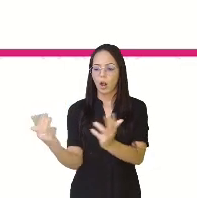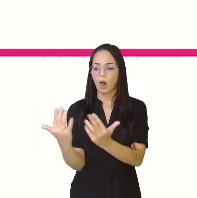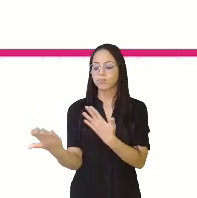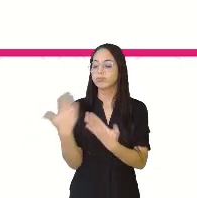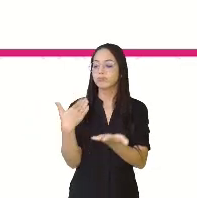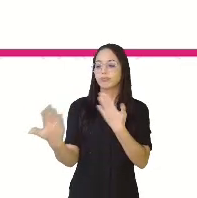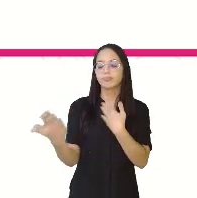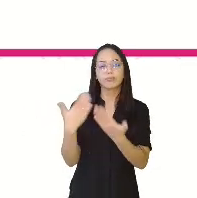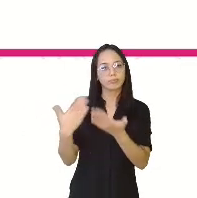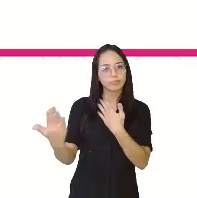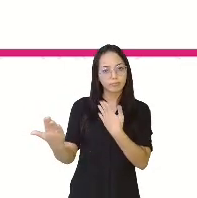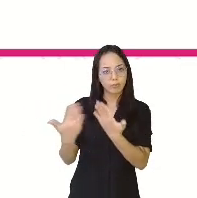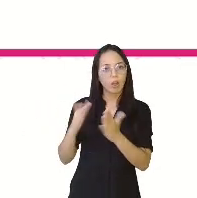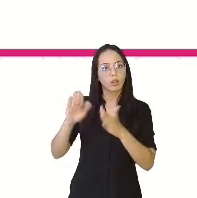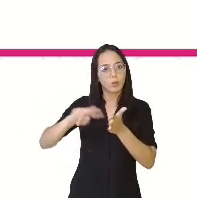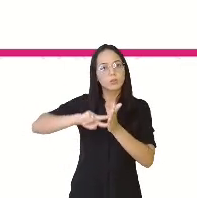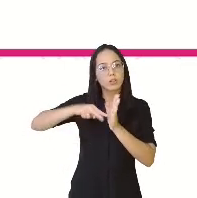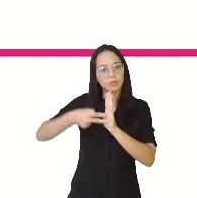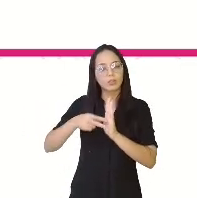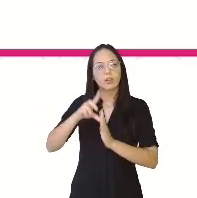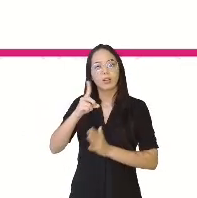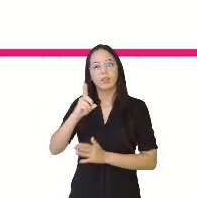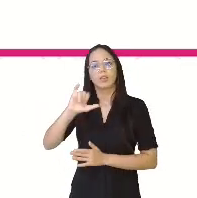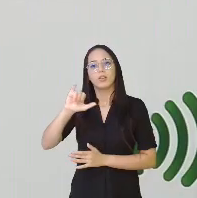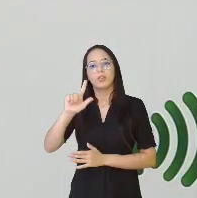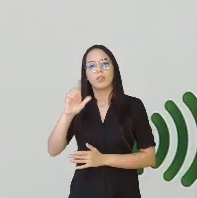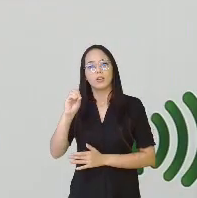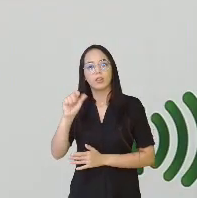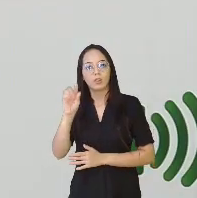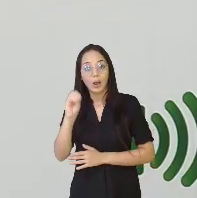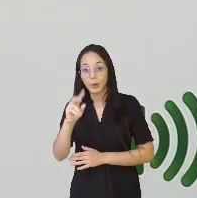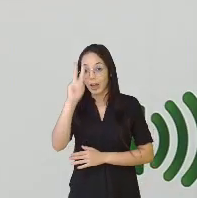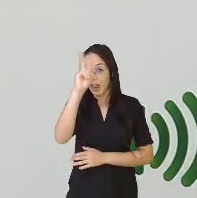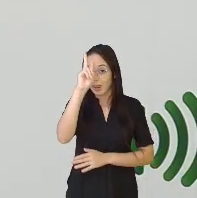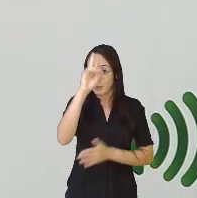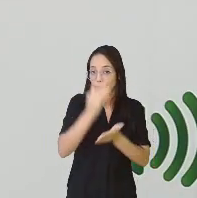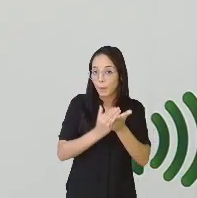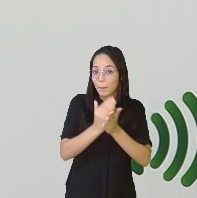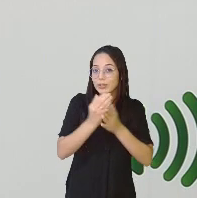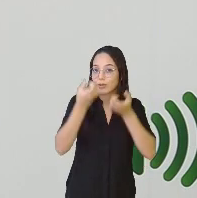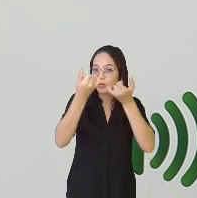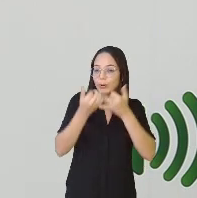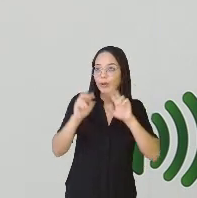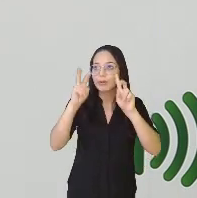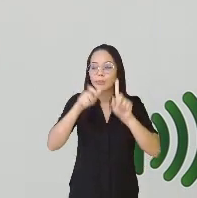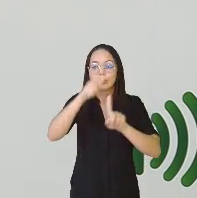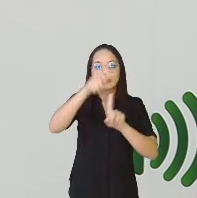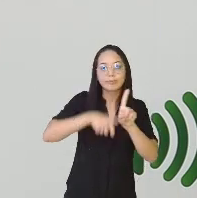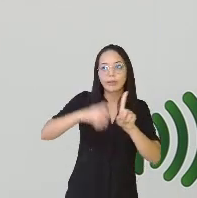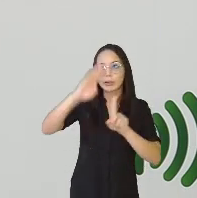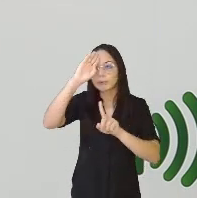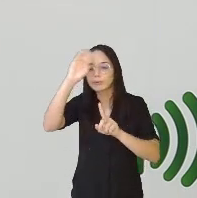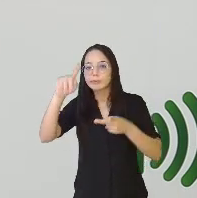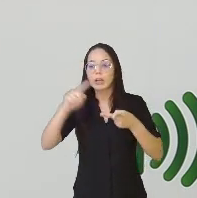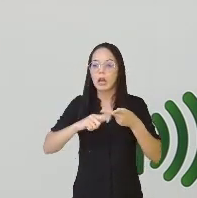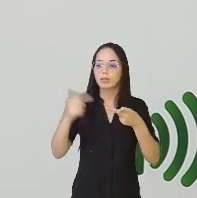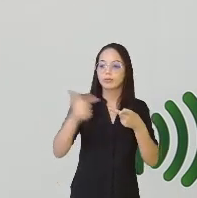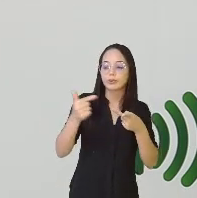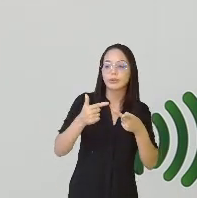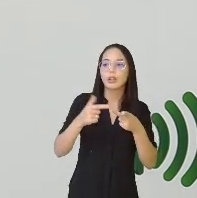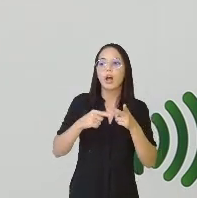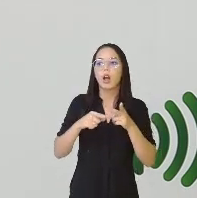outro, já se torna um diálogo. Lembra lá no começo da aula que eu falei sobre personagem principal, secundário, até